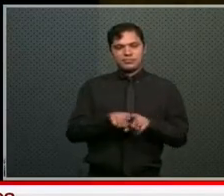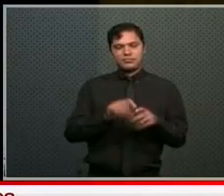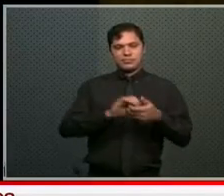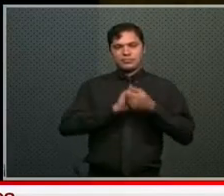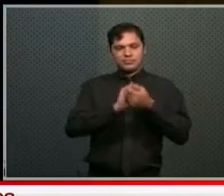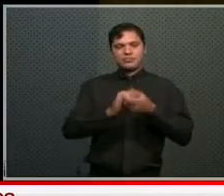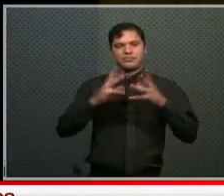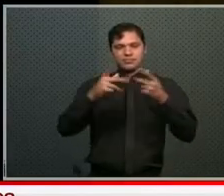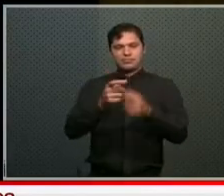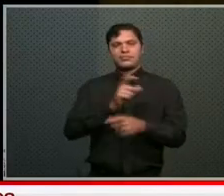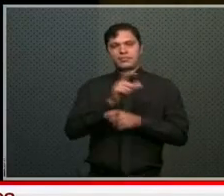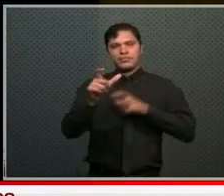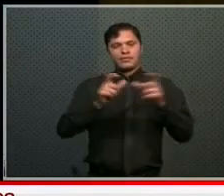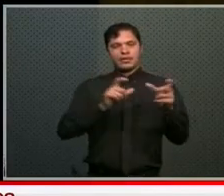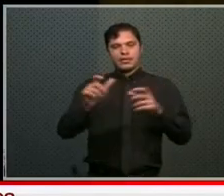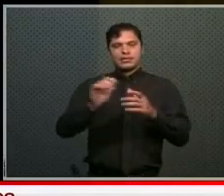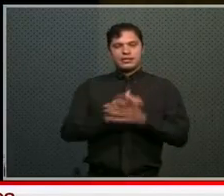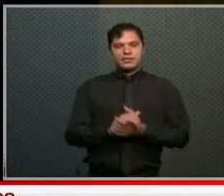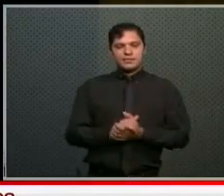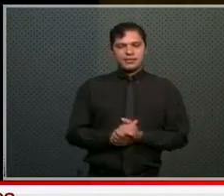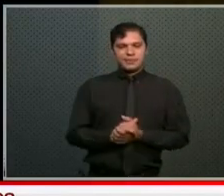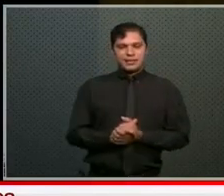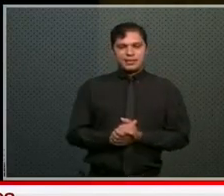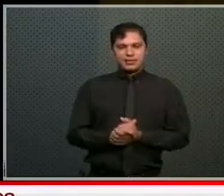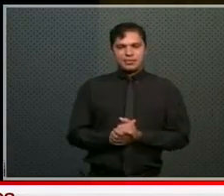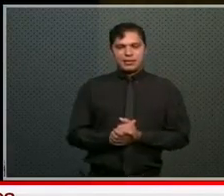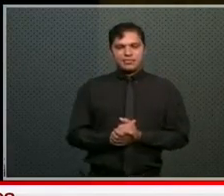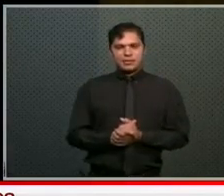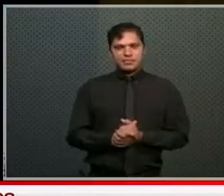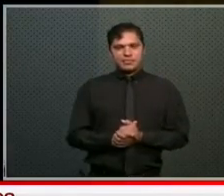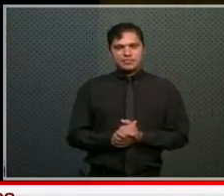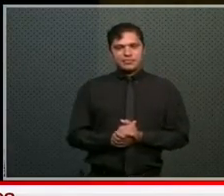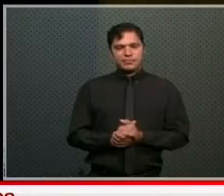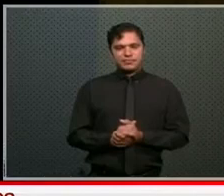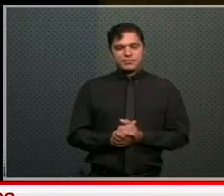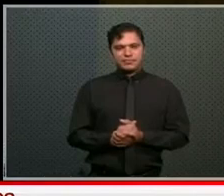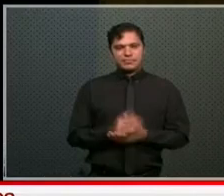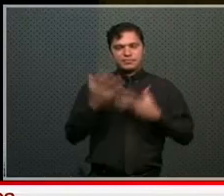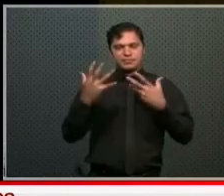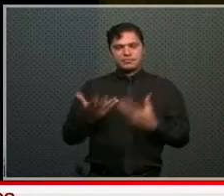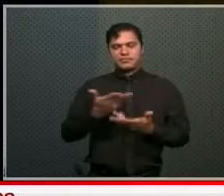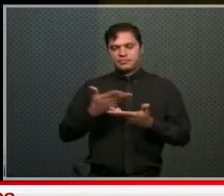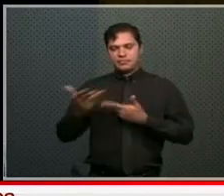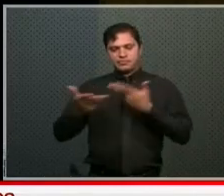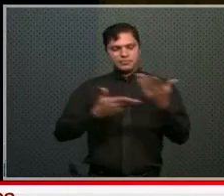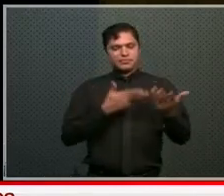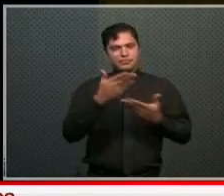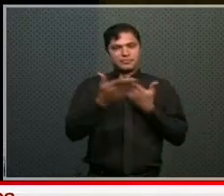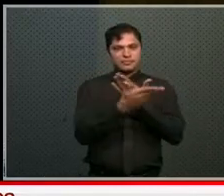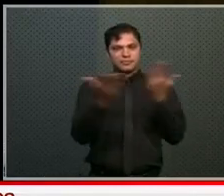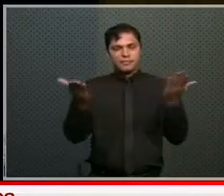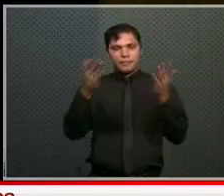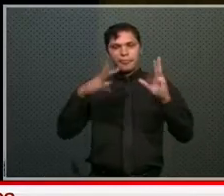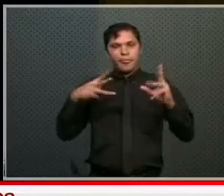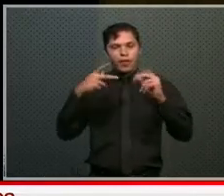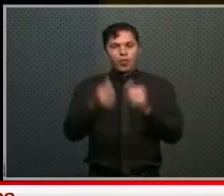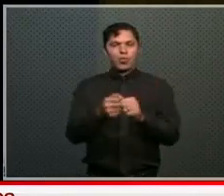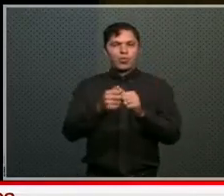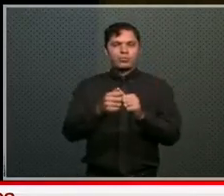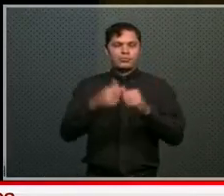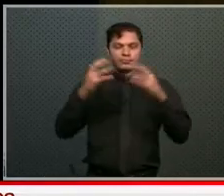todos os convidados eu quero aqui dividir esse momento com todos dessa alegria